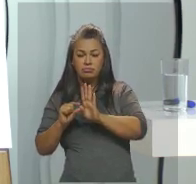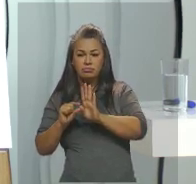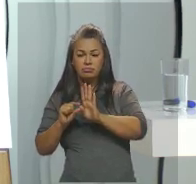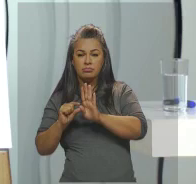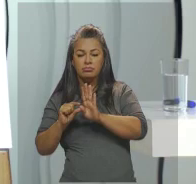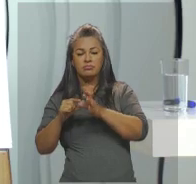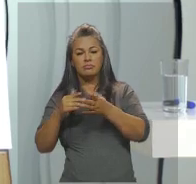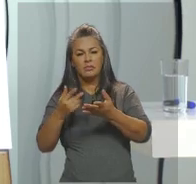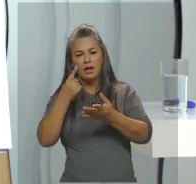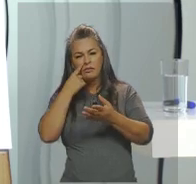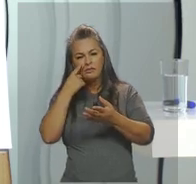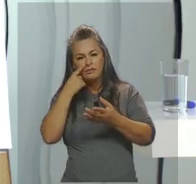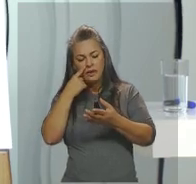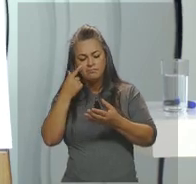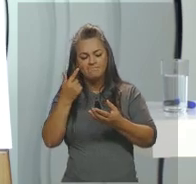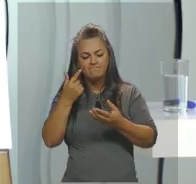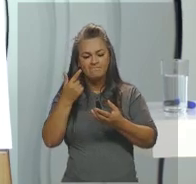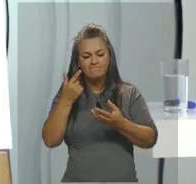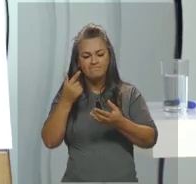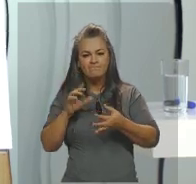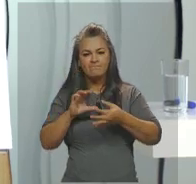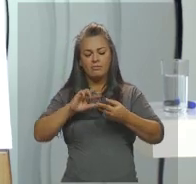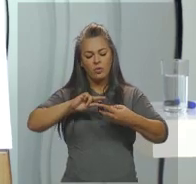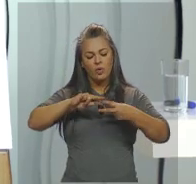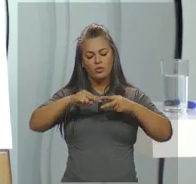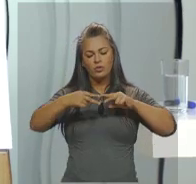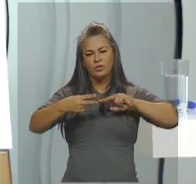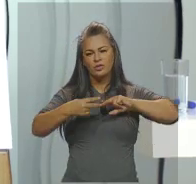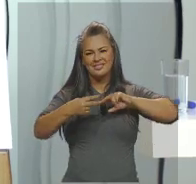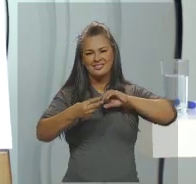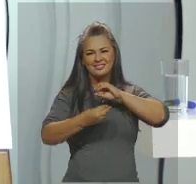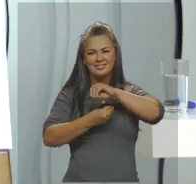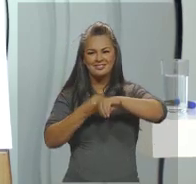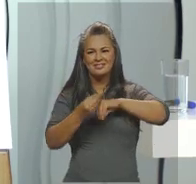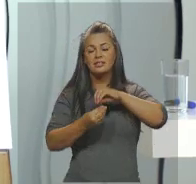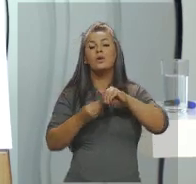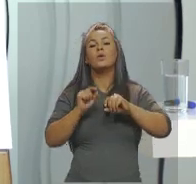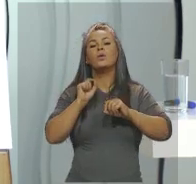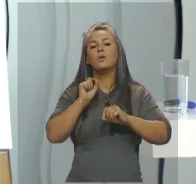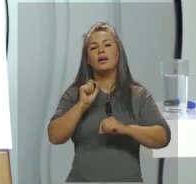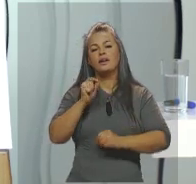Vamos fazer então esse cruzamento. Deu então 100%